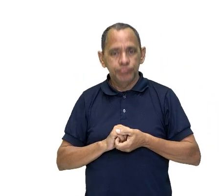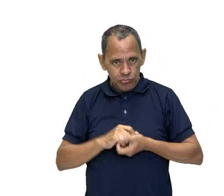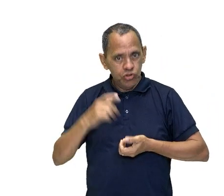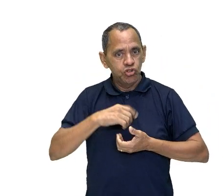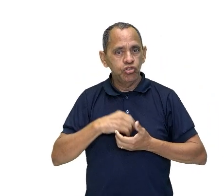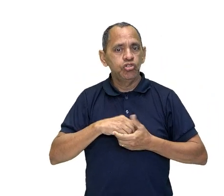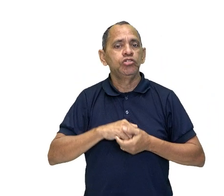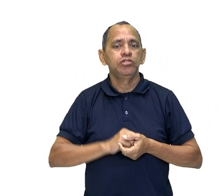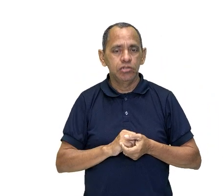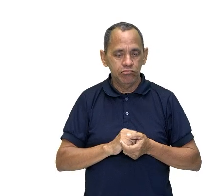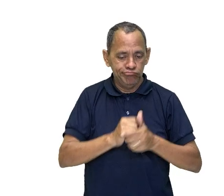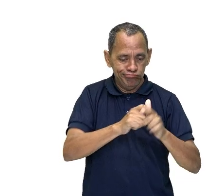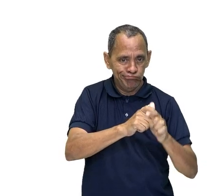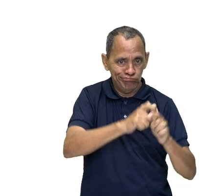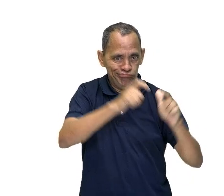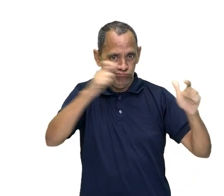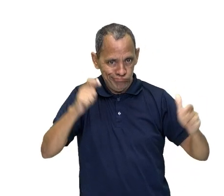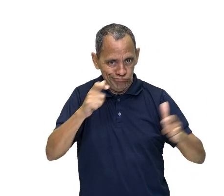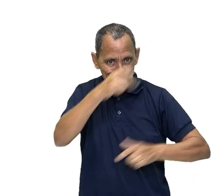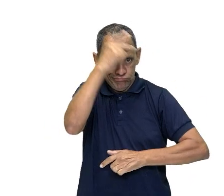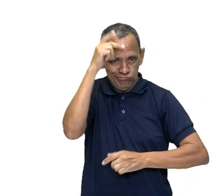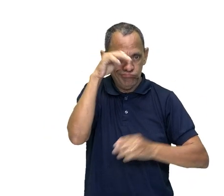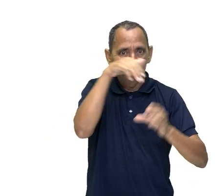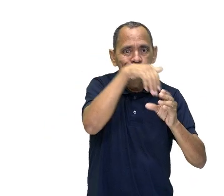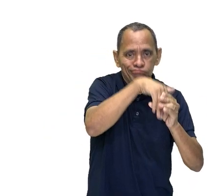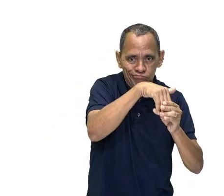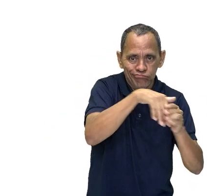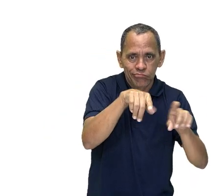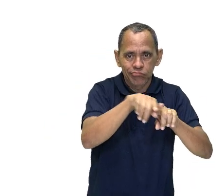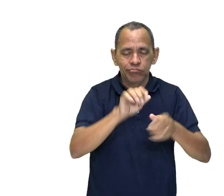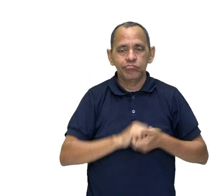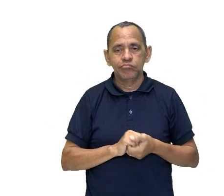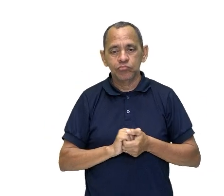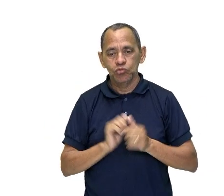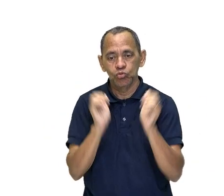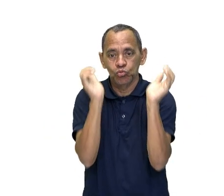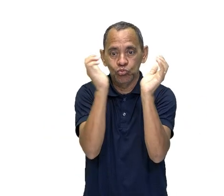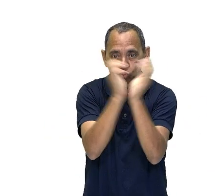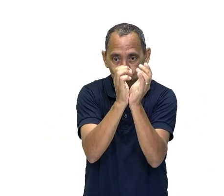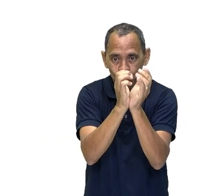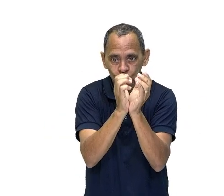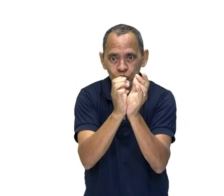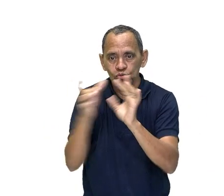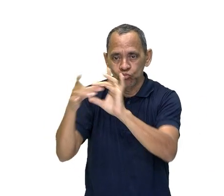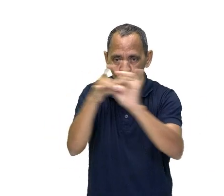eleitorado. Mais uma vez, a união dessas duas oligarquias era quase que